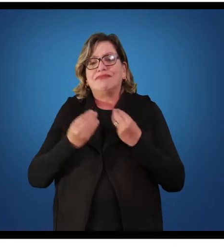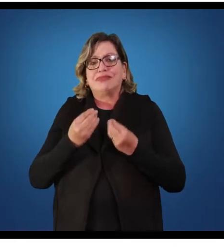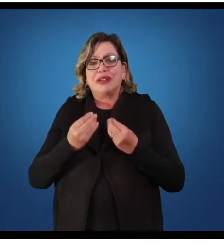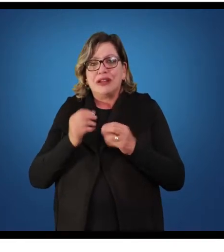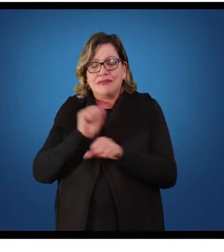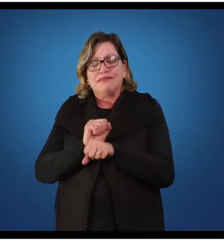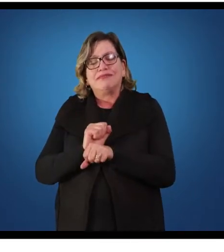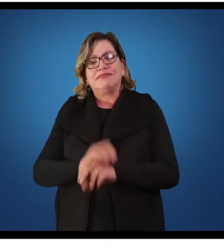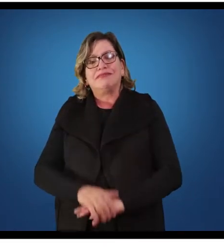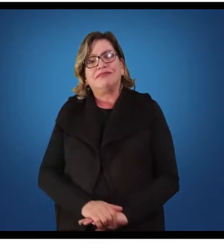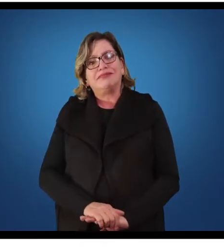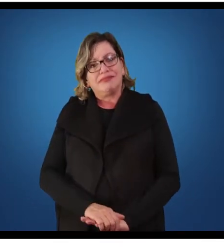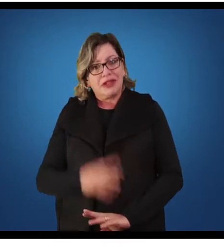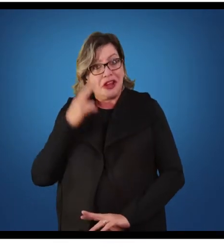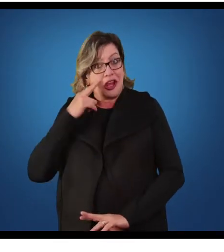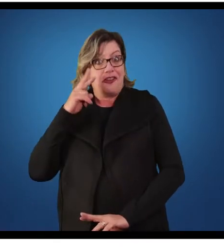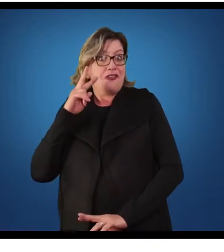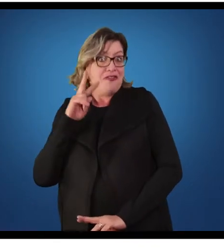parou!